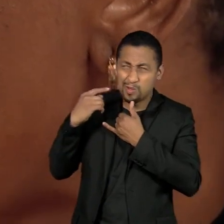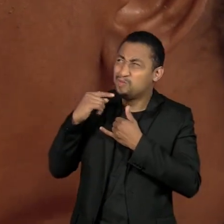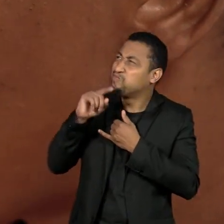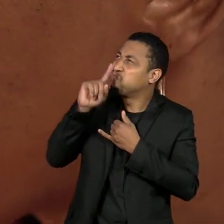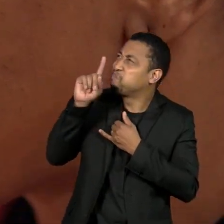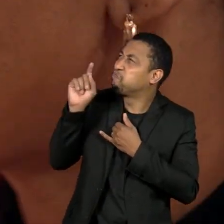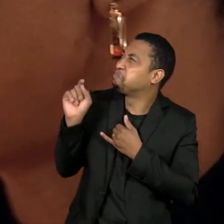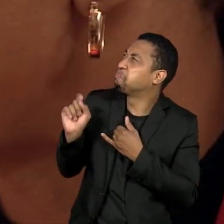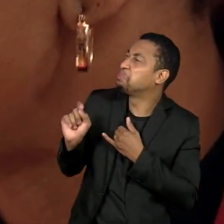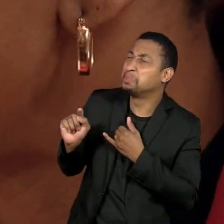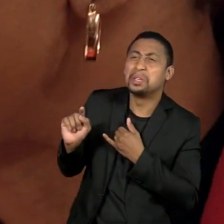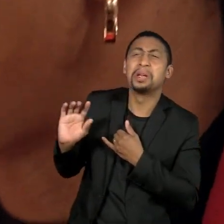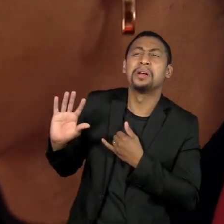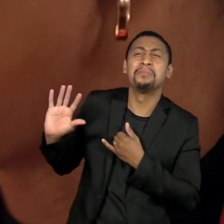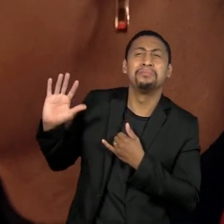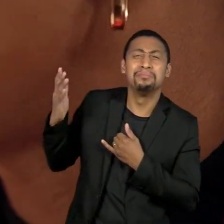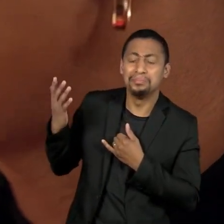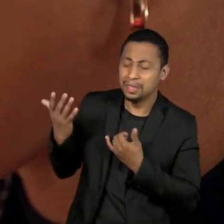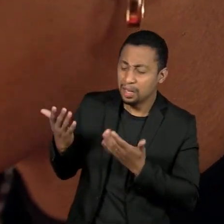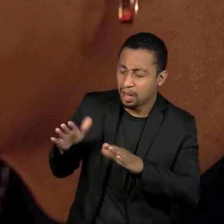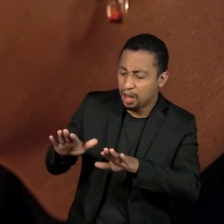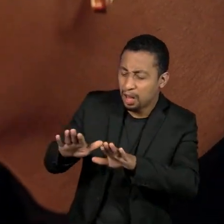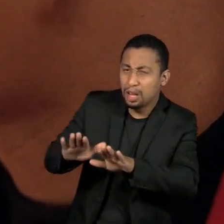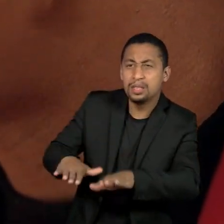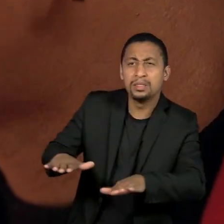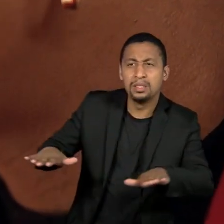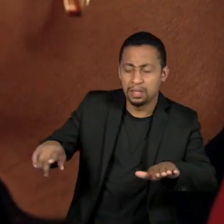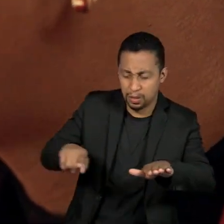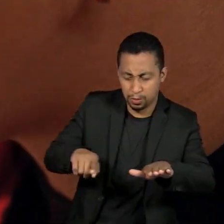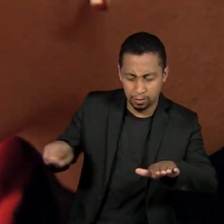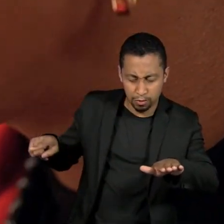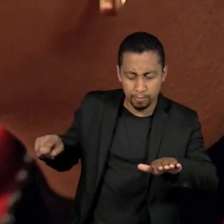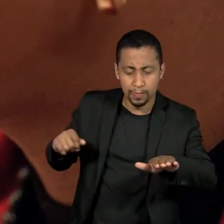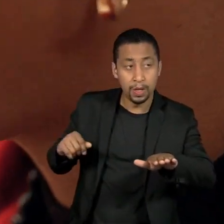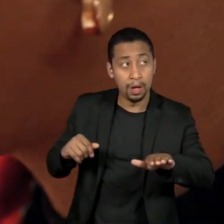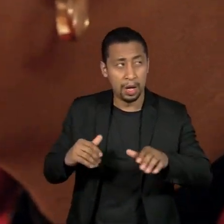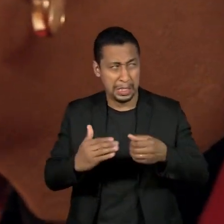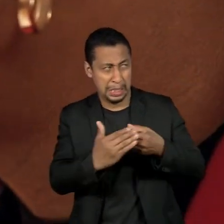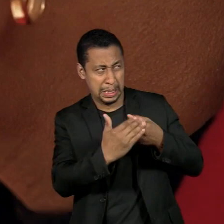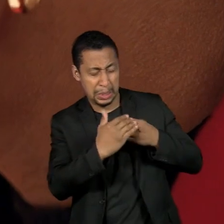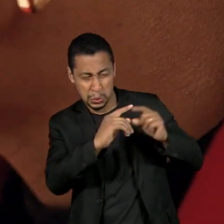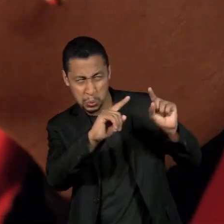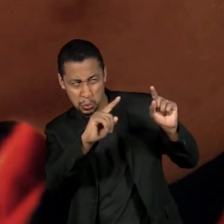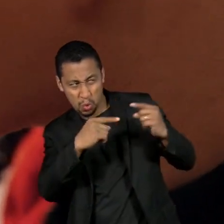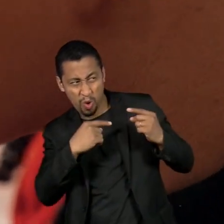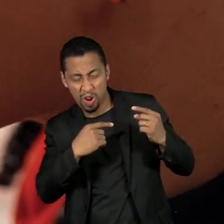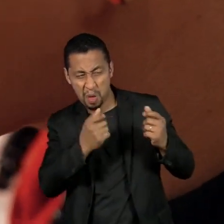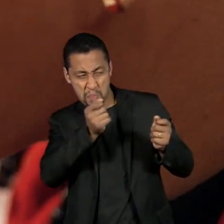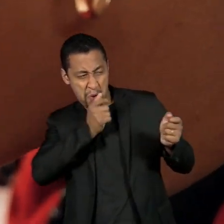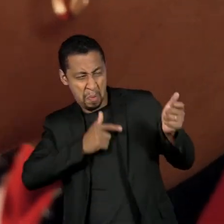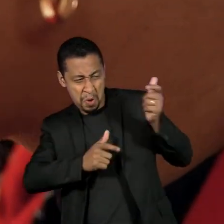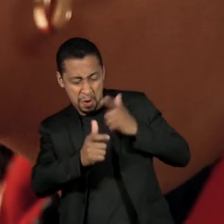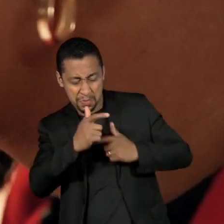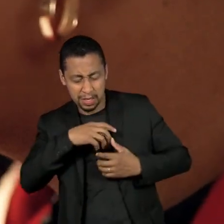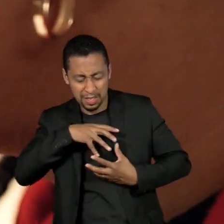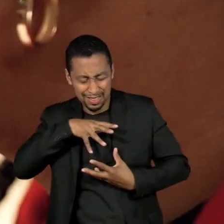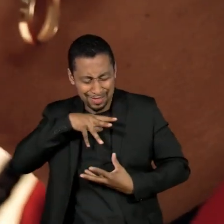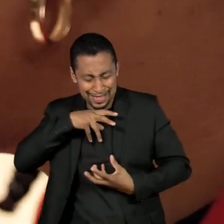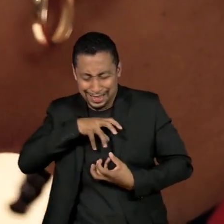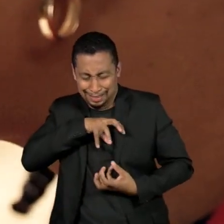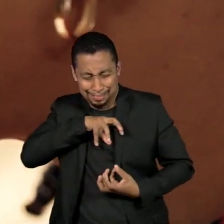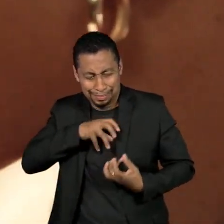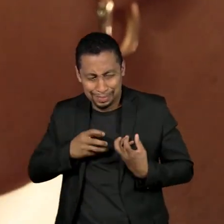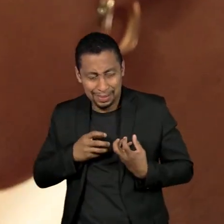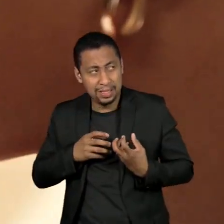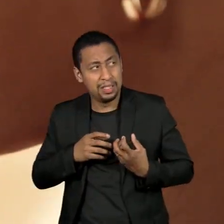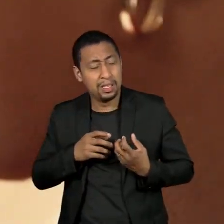em que momento as crianças aprendem que, para nos humilhar, nos ofender, para ferir nossa alma, elas